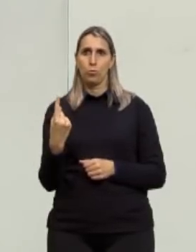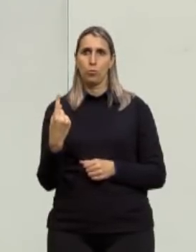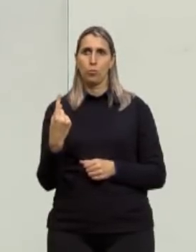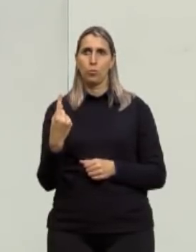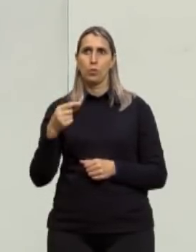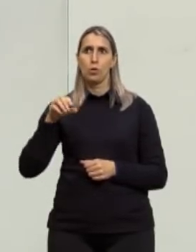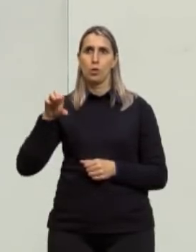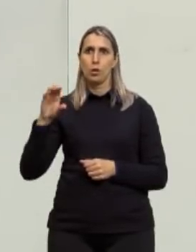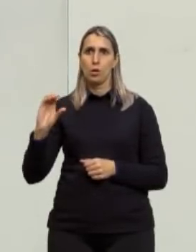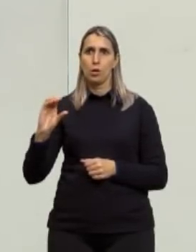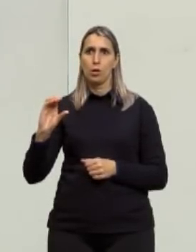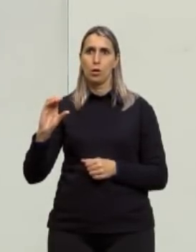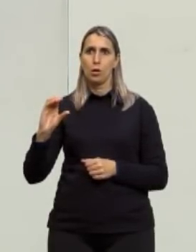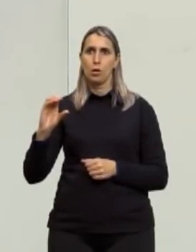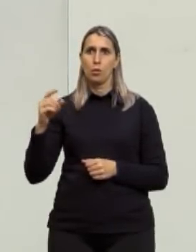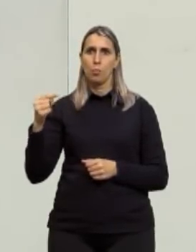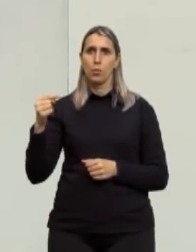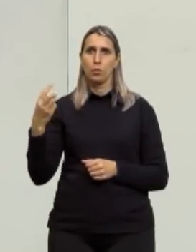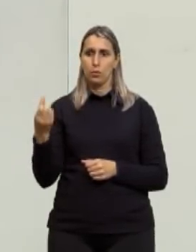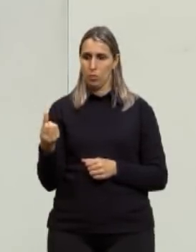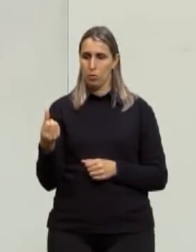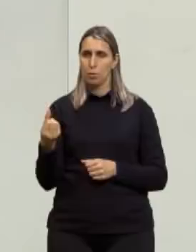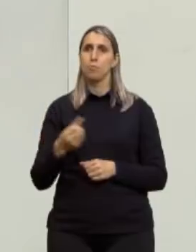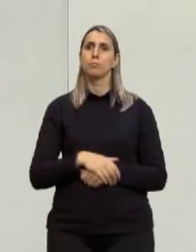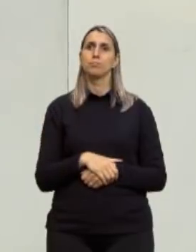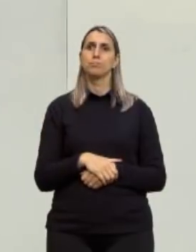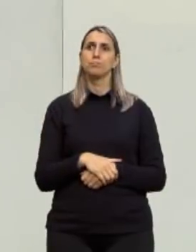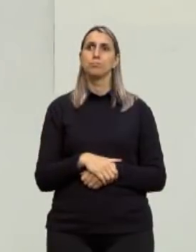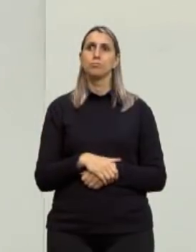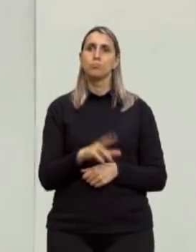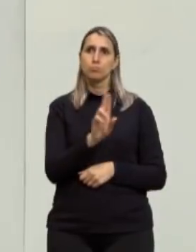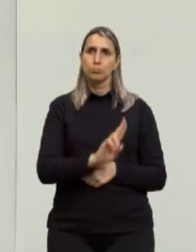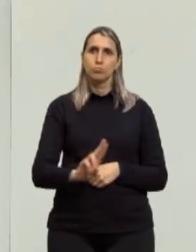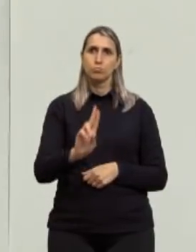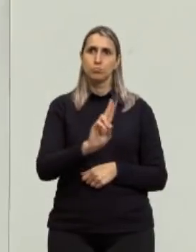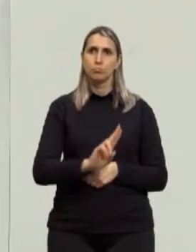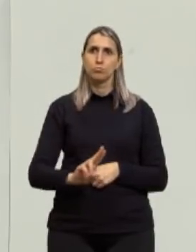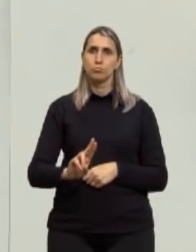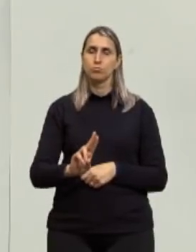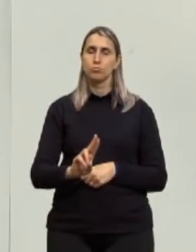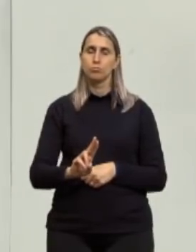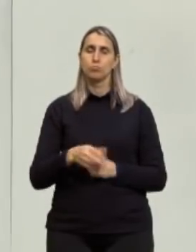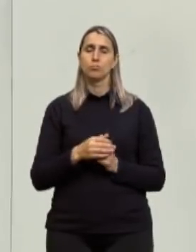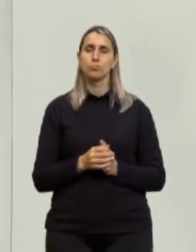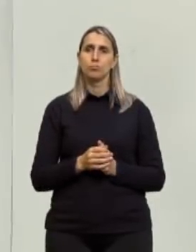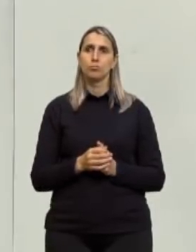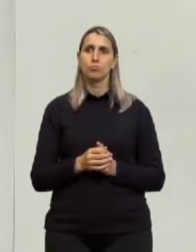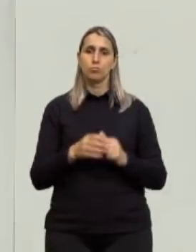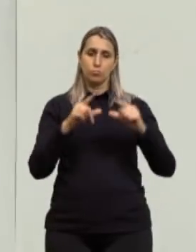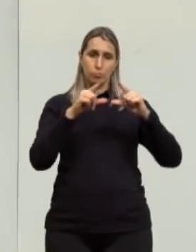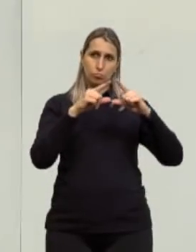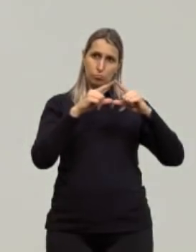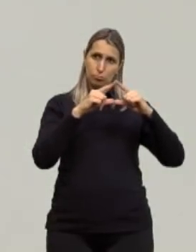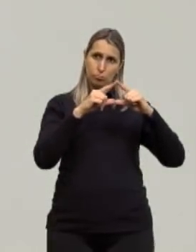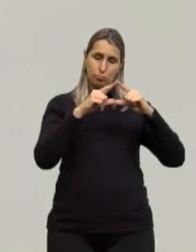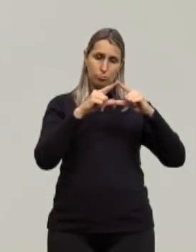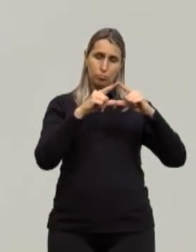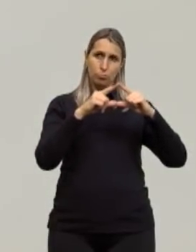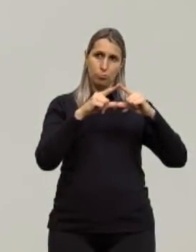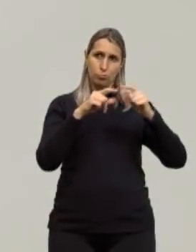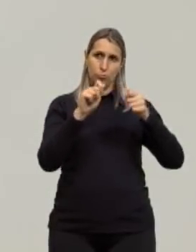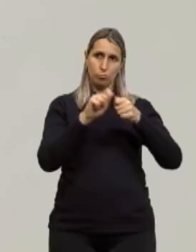e nosso termos e menos seis aplicando agora temos que fazer o delta